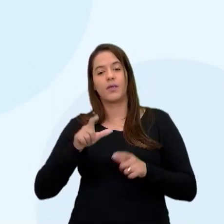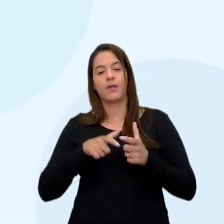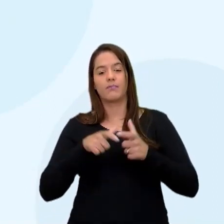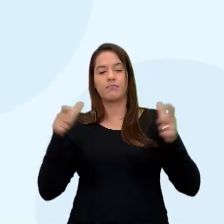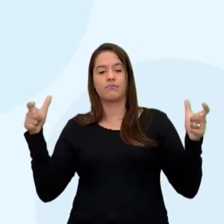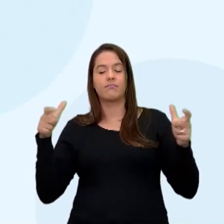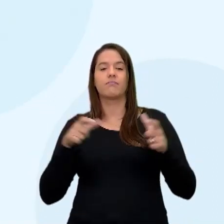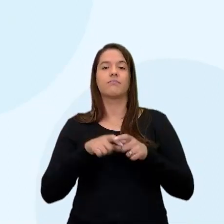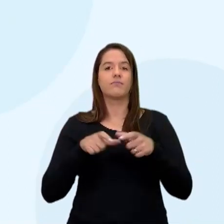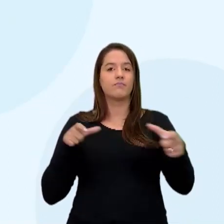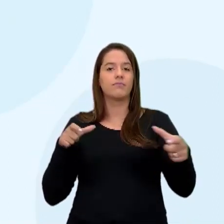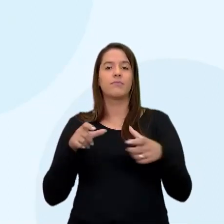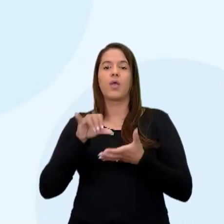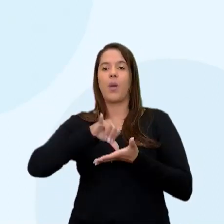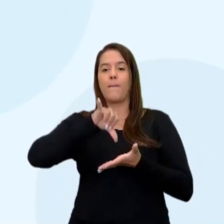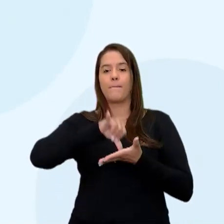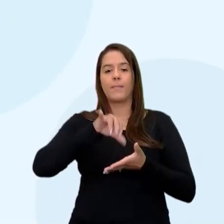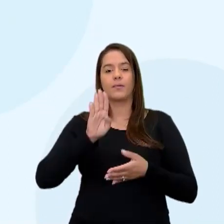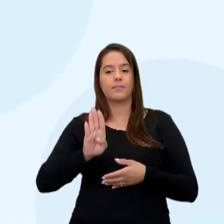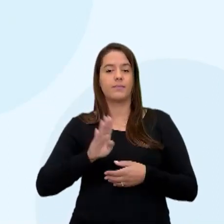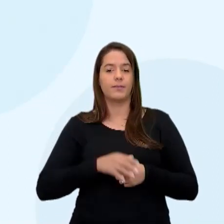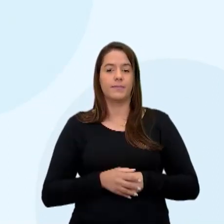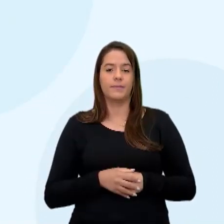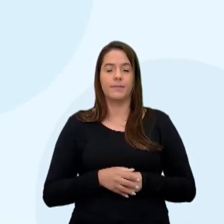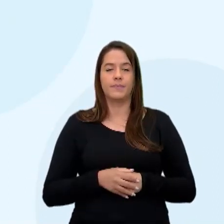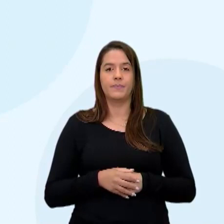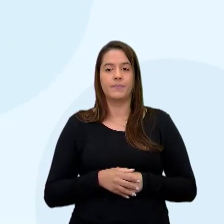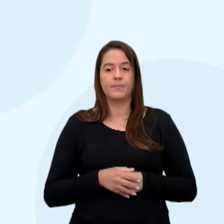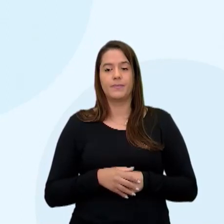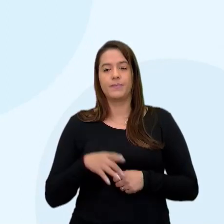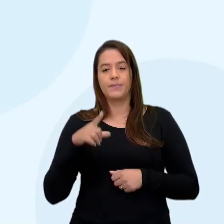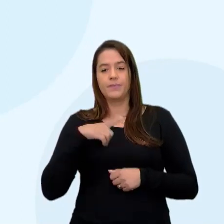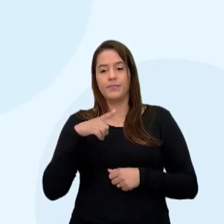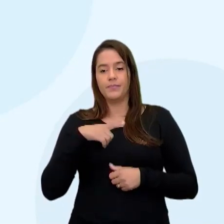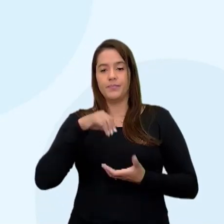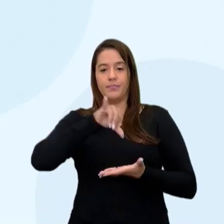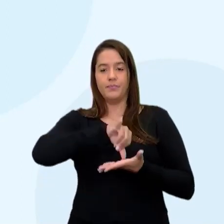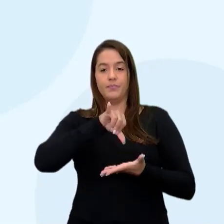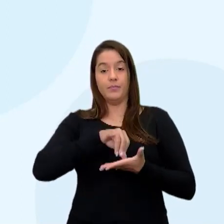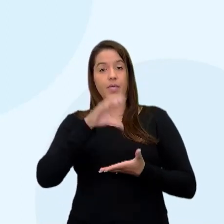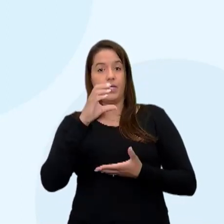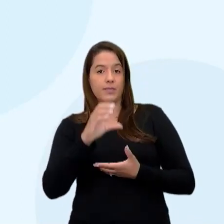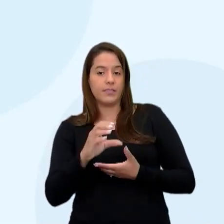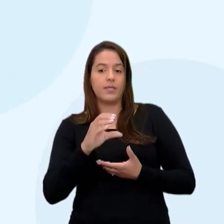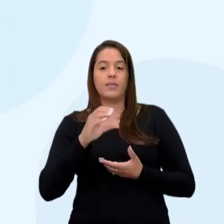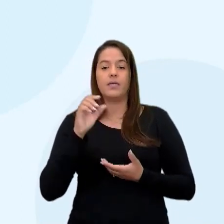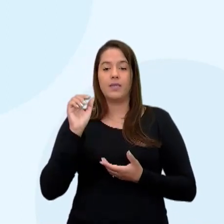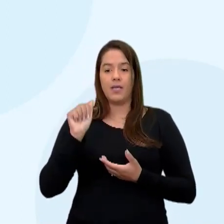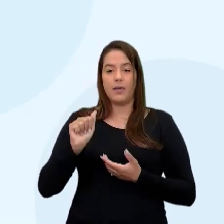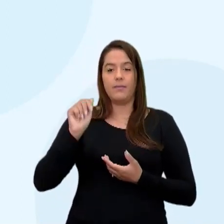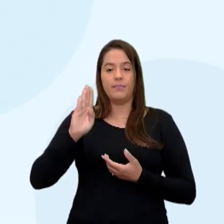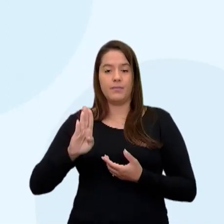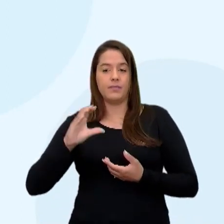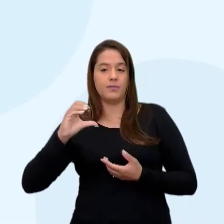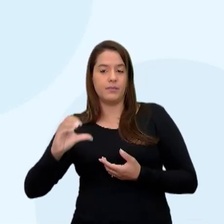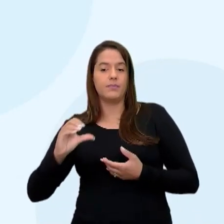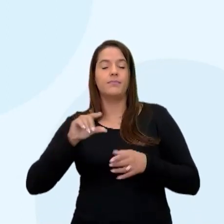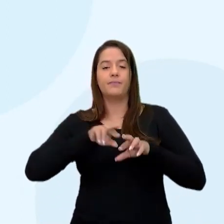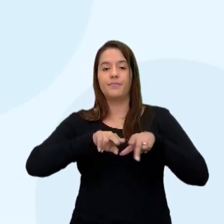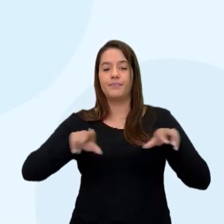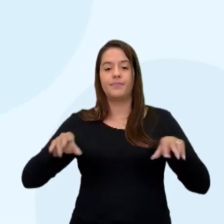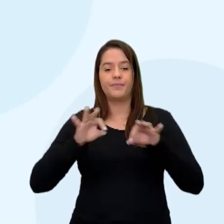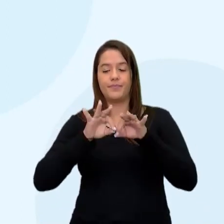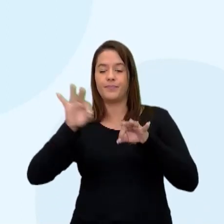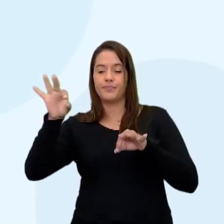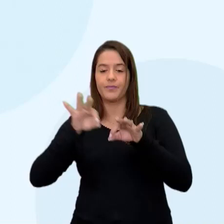aí as capitais regionais B, né? Nós temos aí também a capital regional C, então vejam, essas linhas que